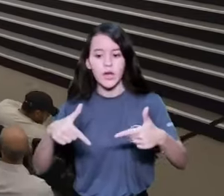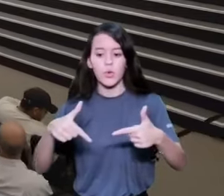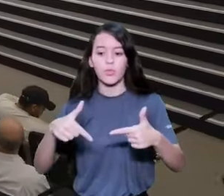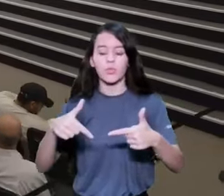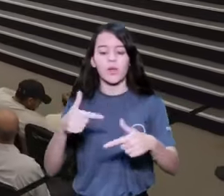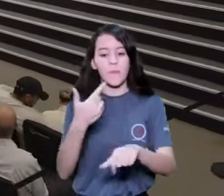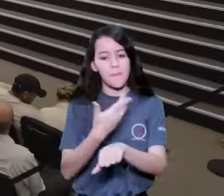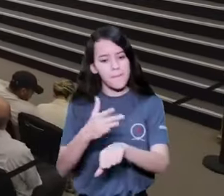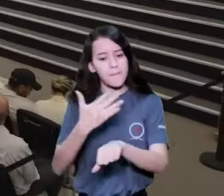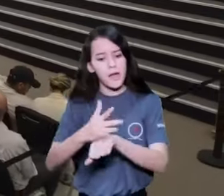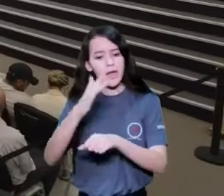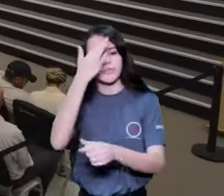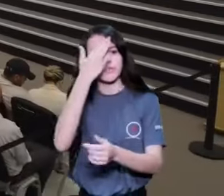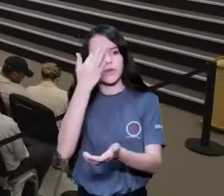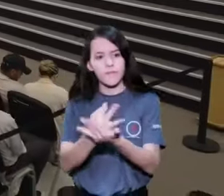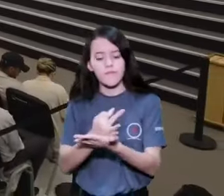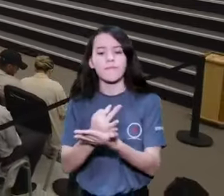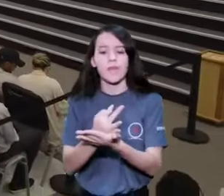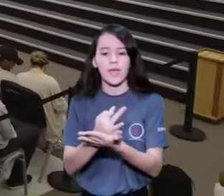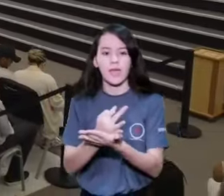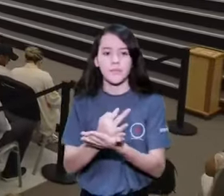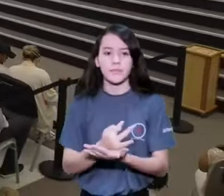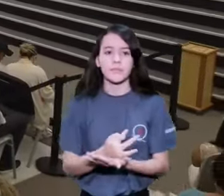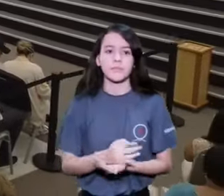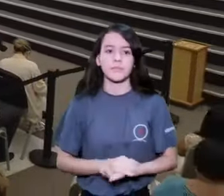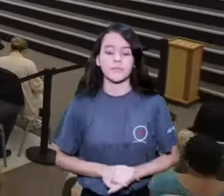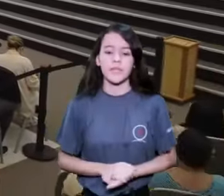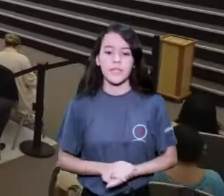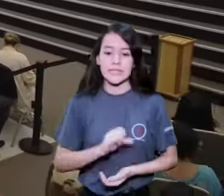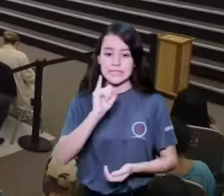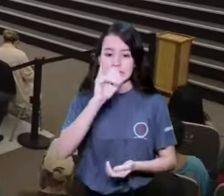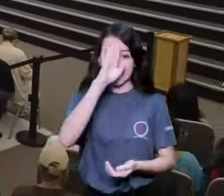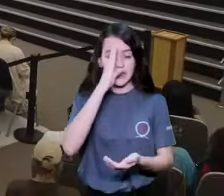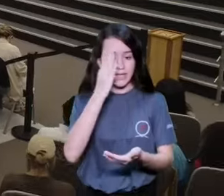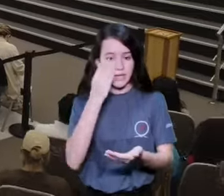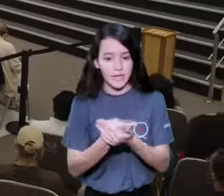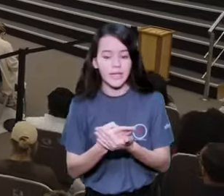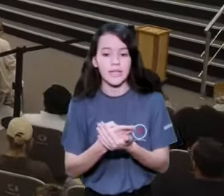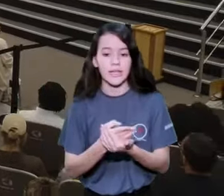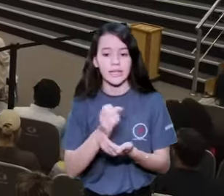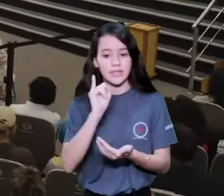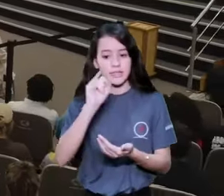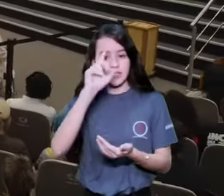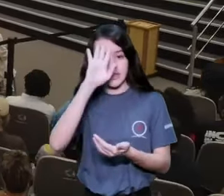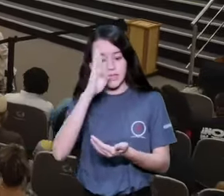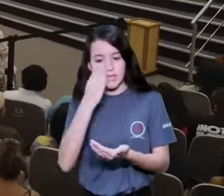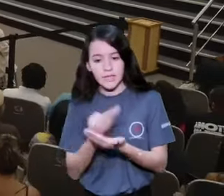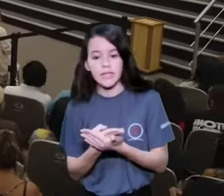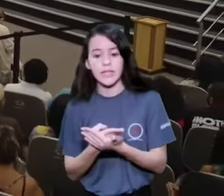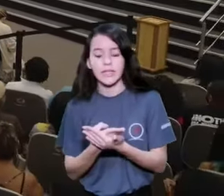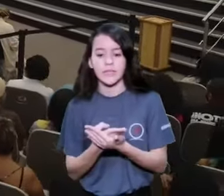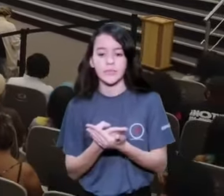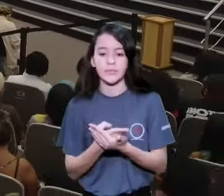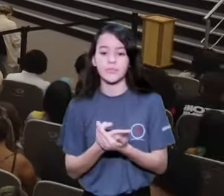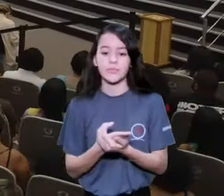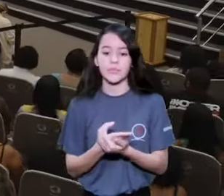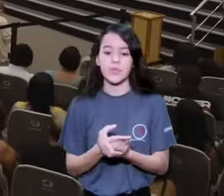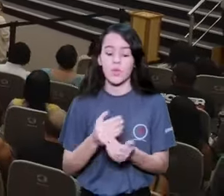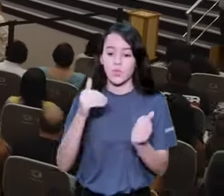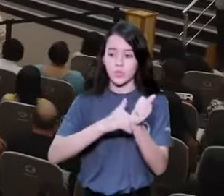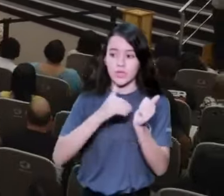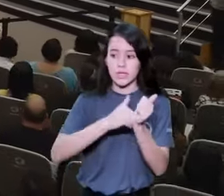exercite a sua fé ele está dizendo se creres se creres ou seja o